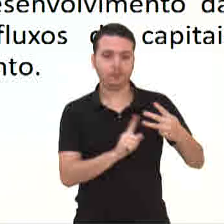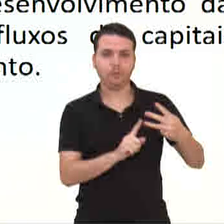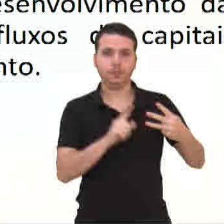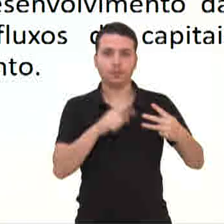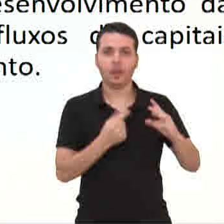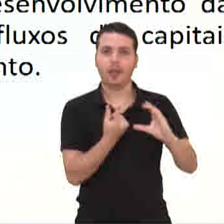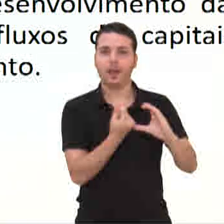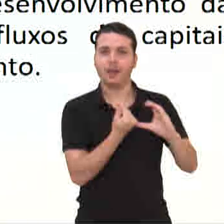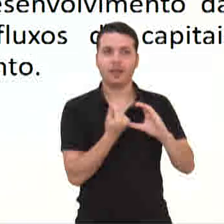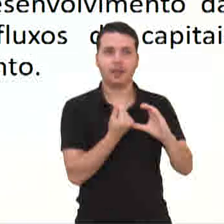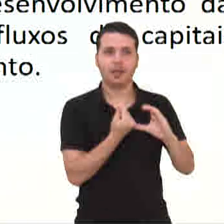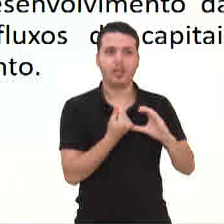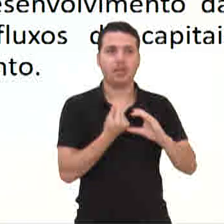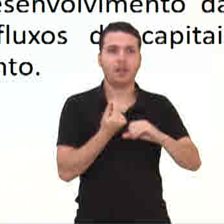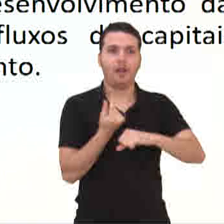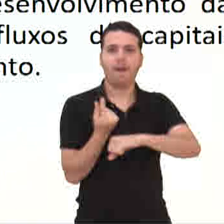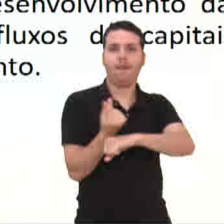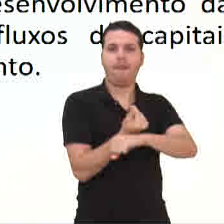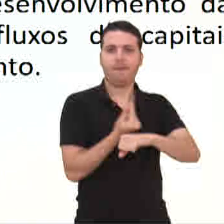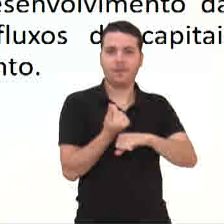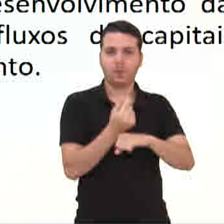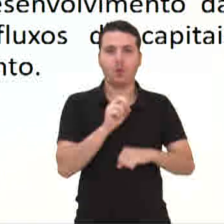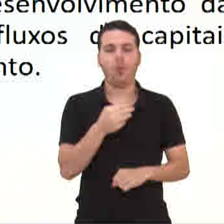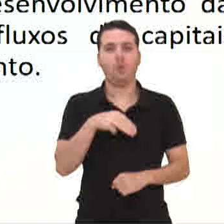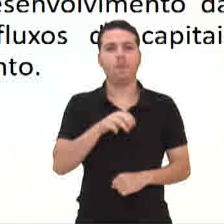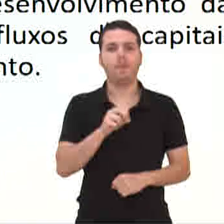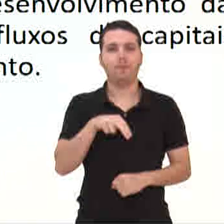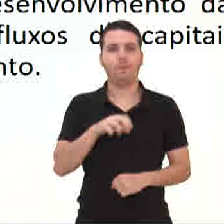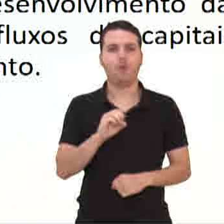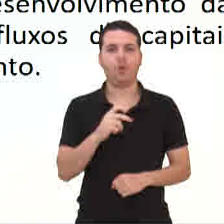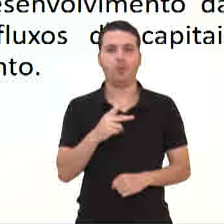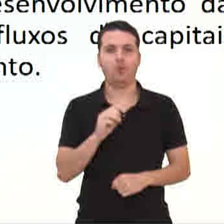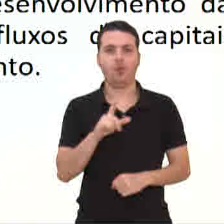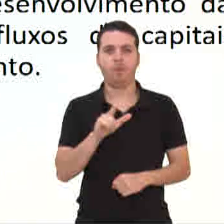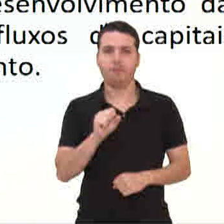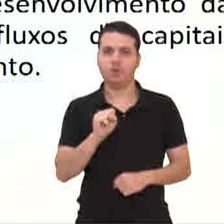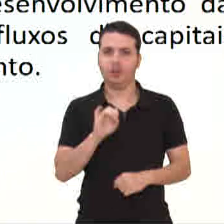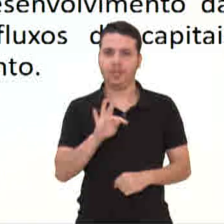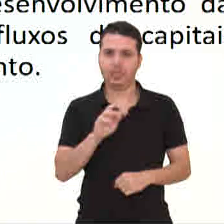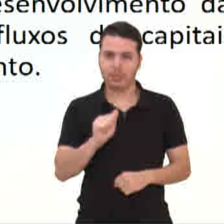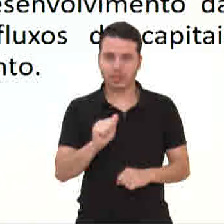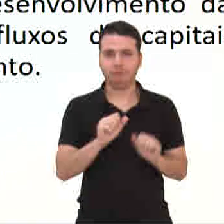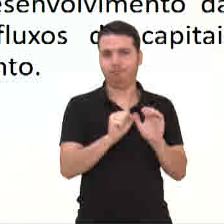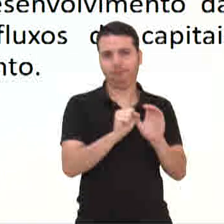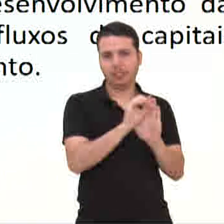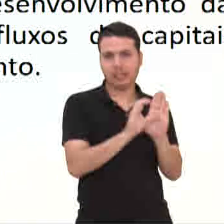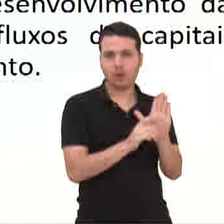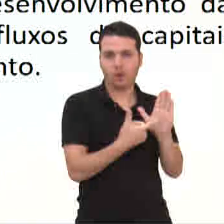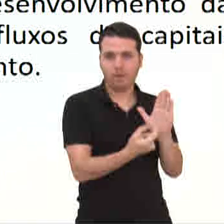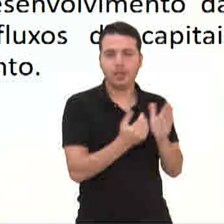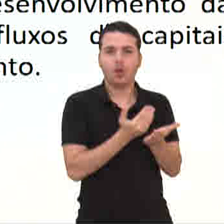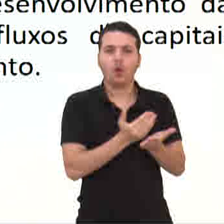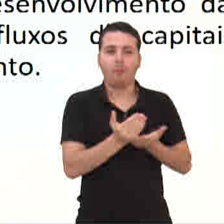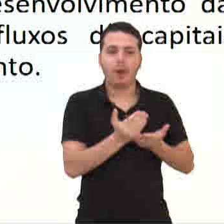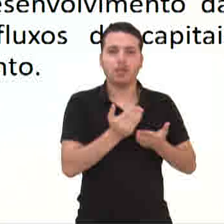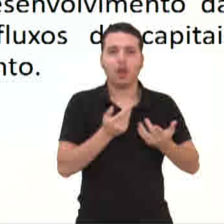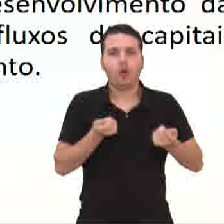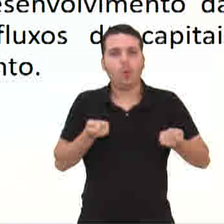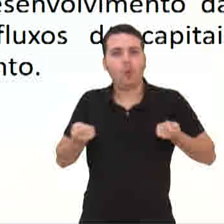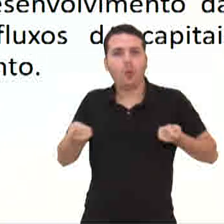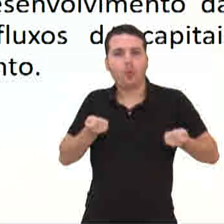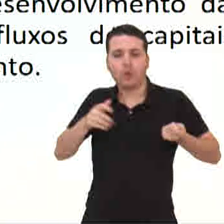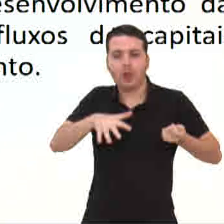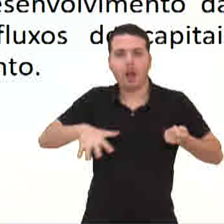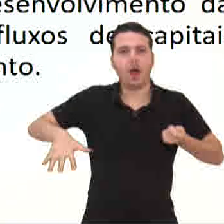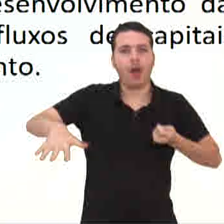ou monopolista, aí nós temos já no século XX, o sistema financeiro passa a comandar as relações econômicas, então uma